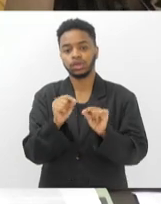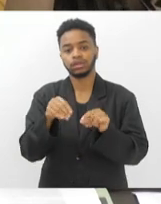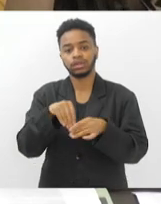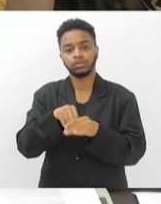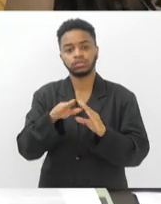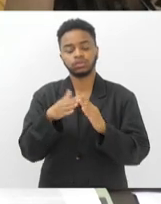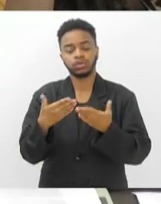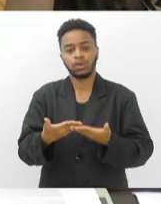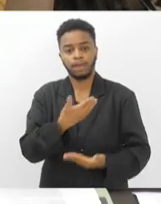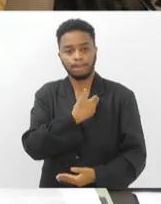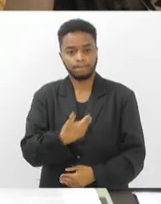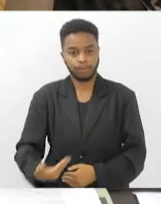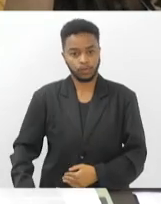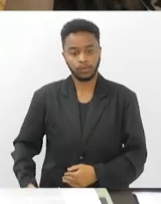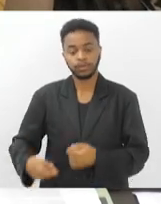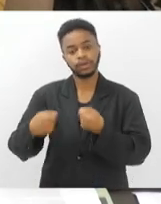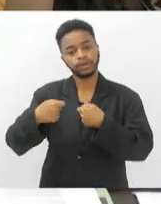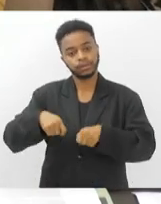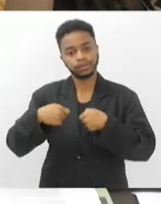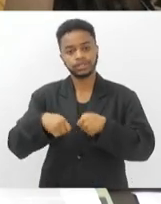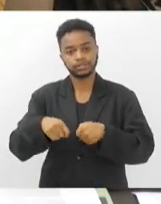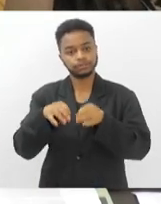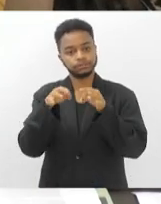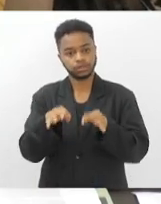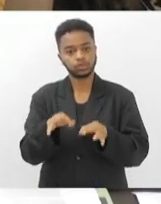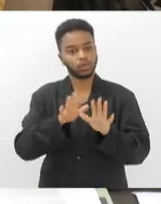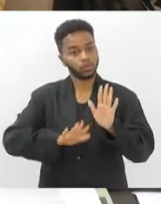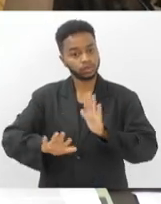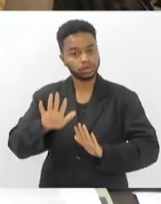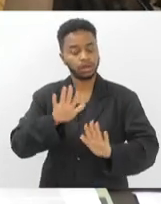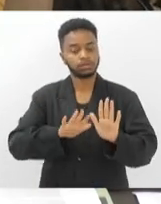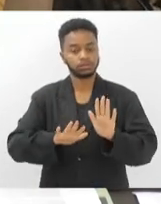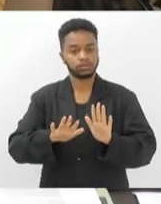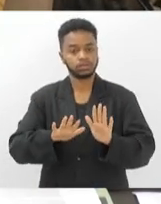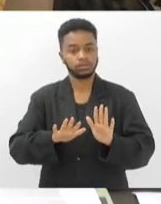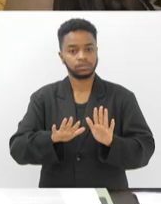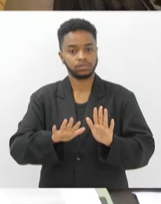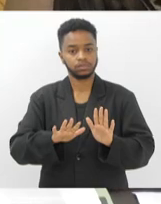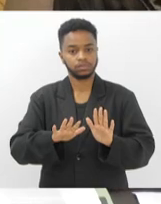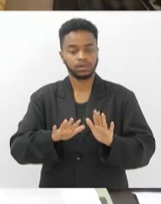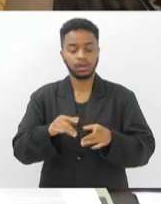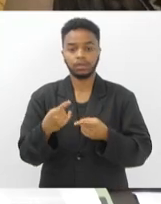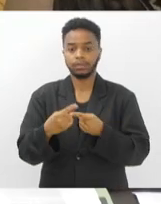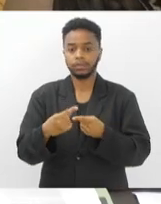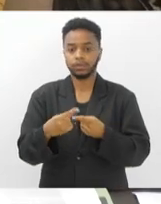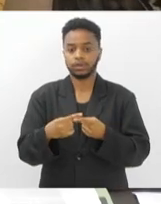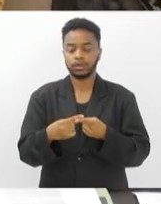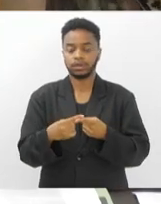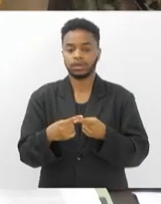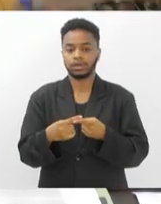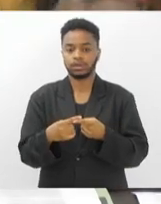pública, é preciso ter alguns cuidados que, na medida